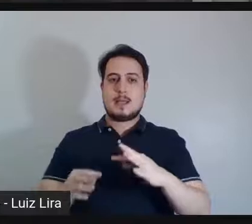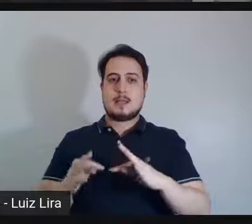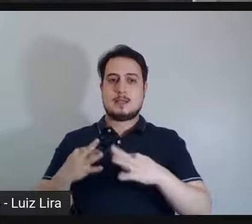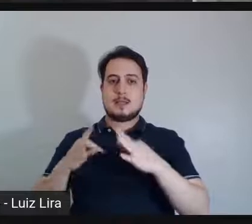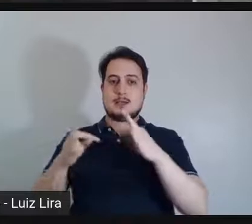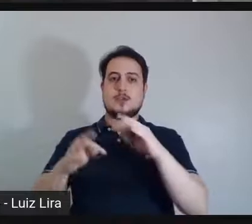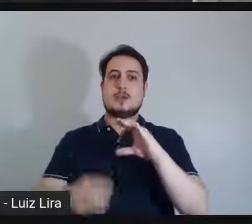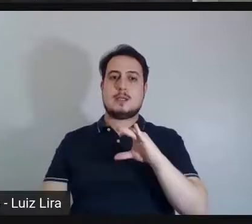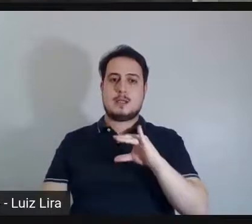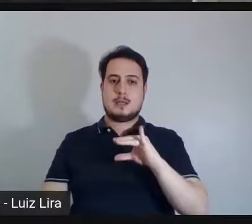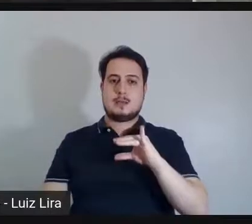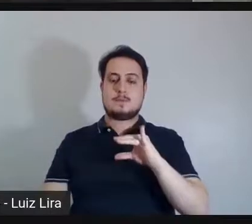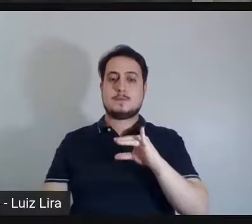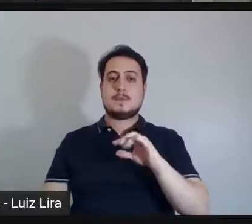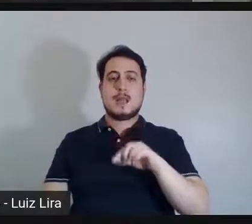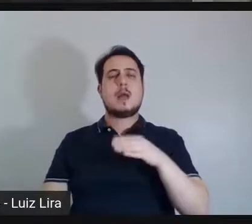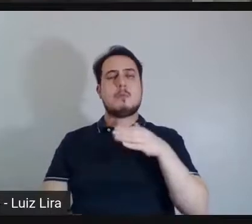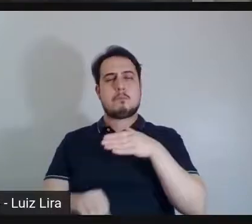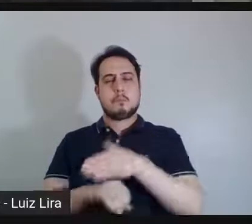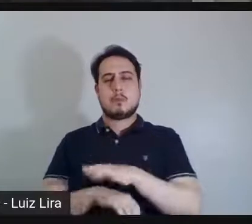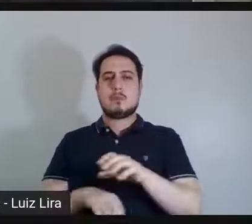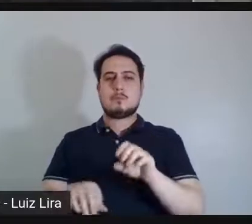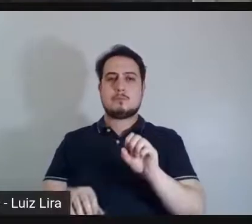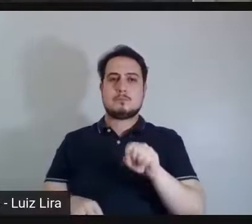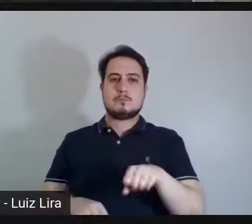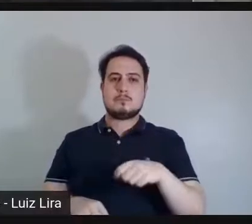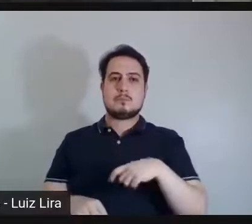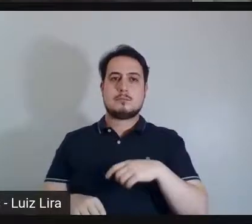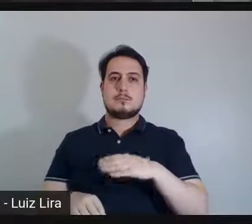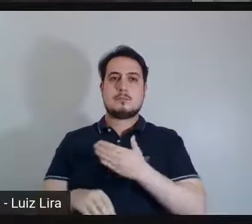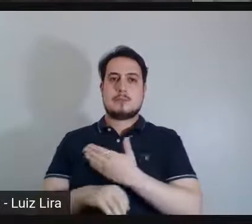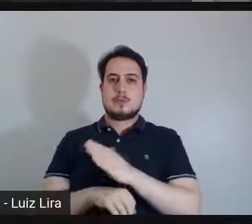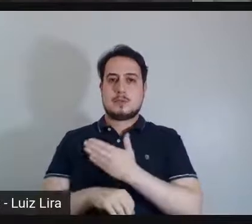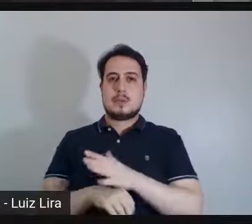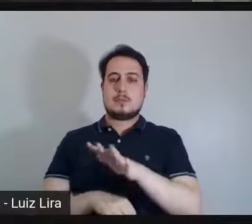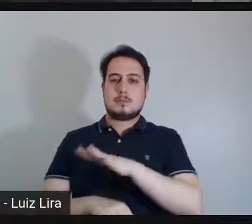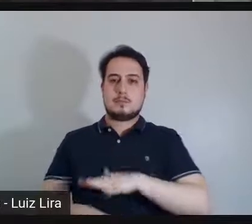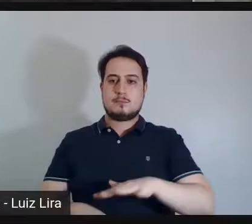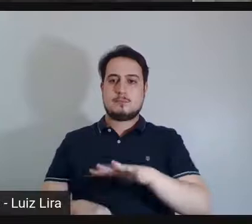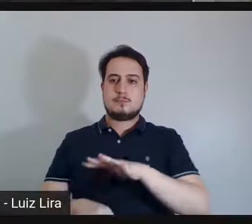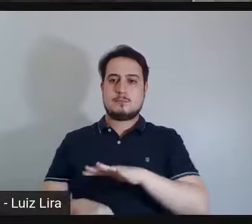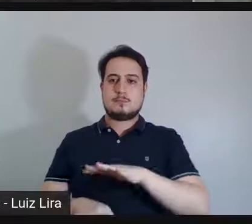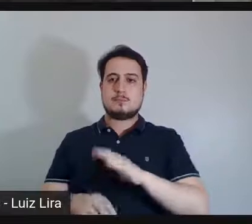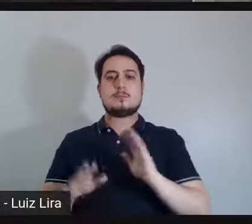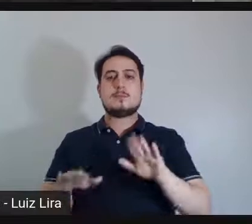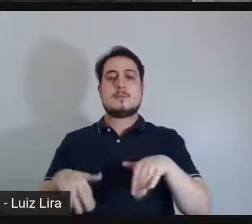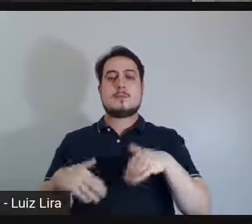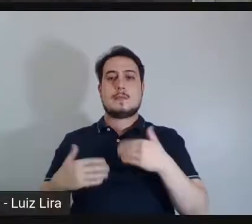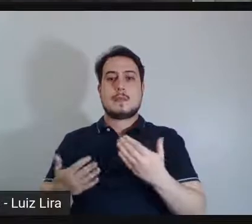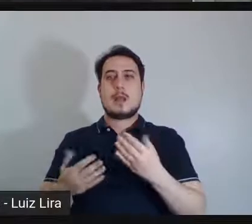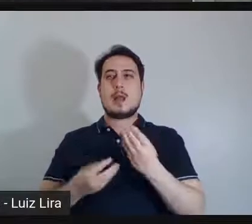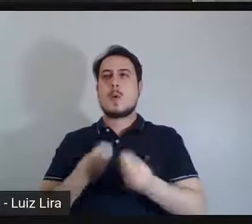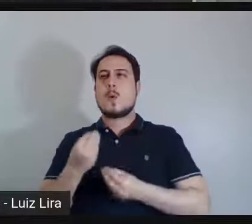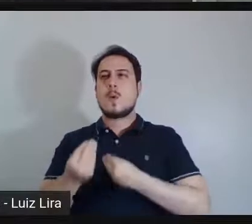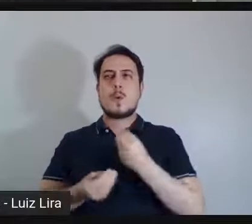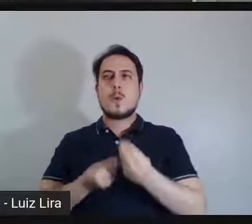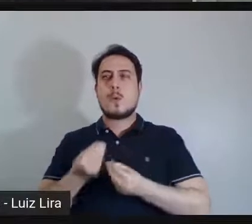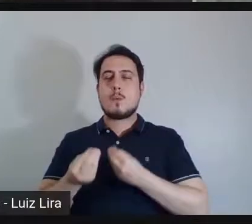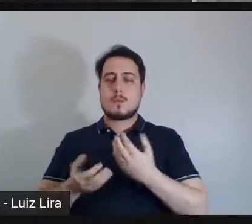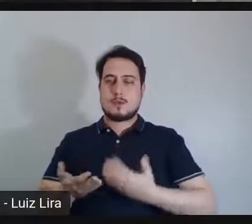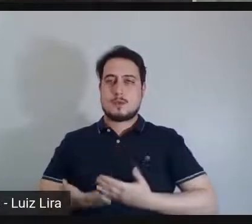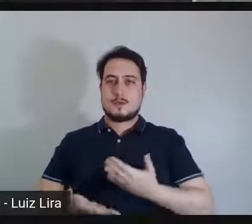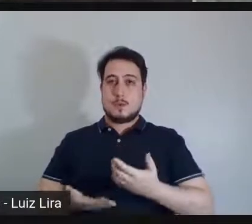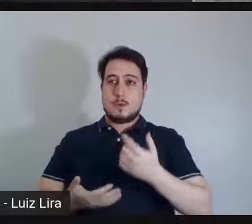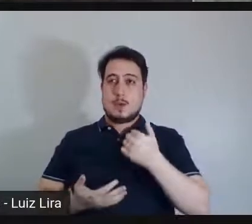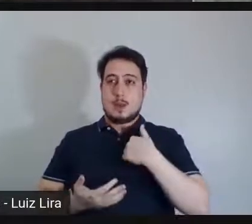e Tecnologia. Então, ela participou com um treinamento nessa área. Então, como servidor, eu pude contribuir